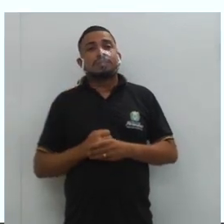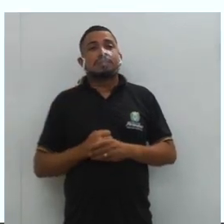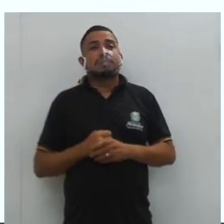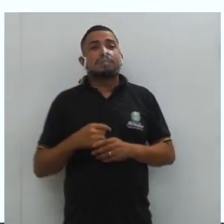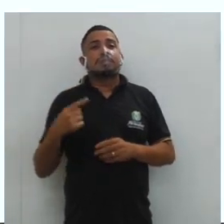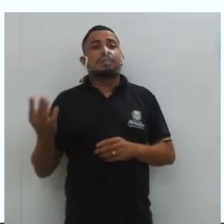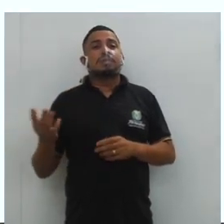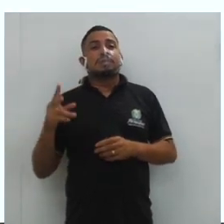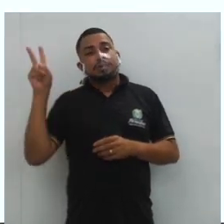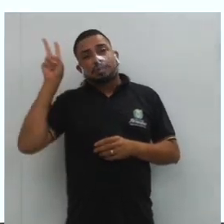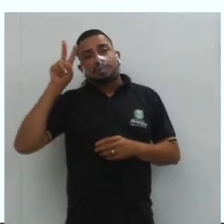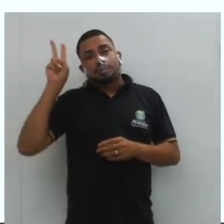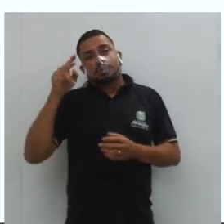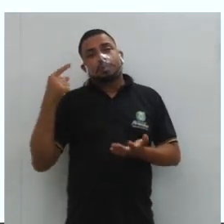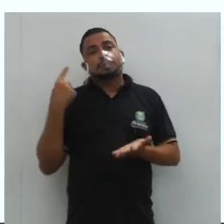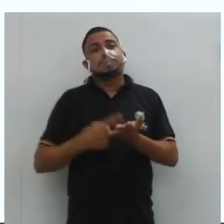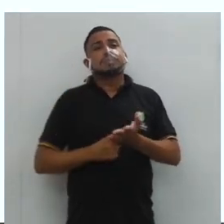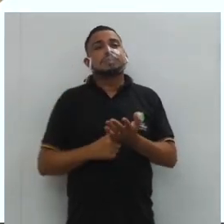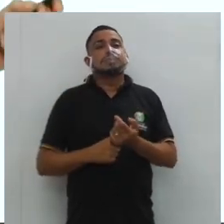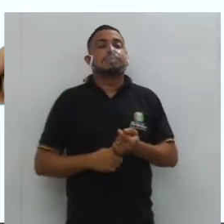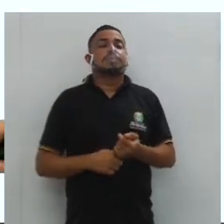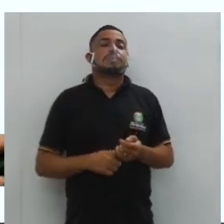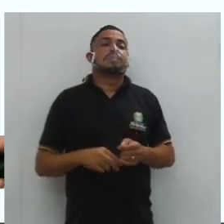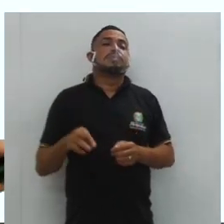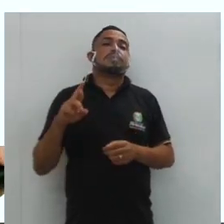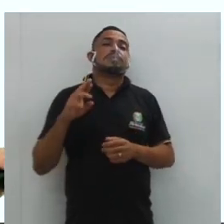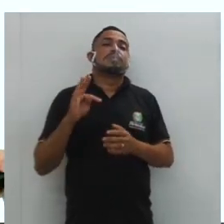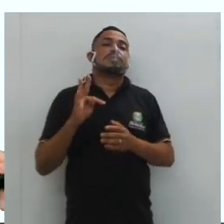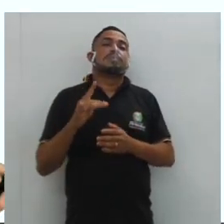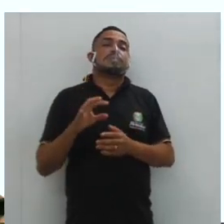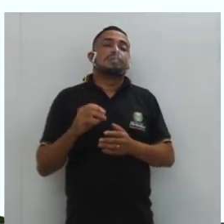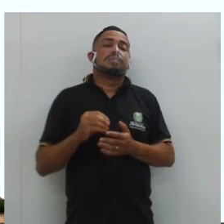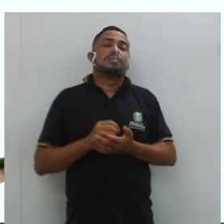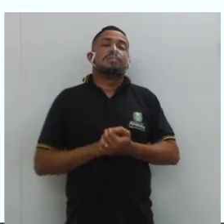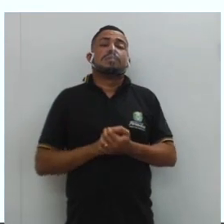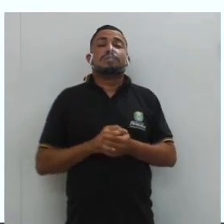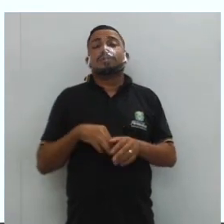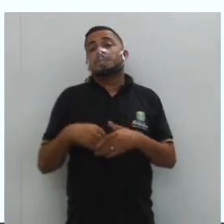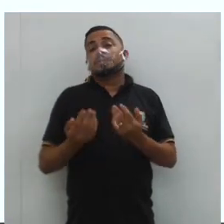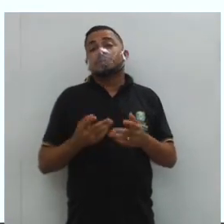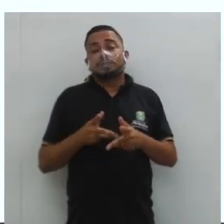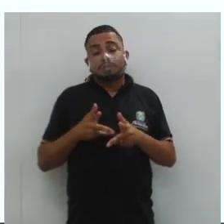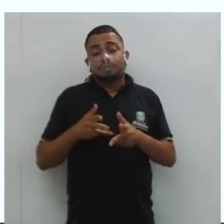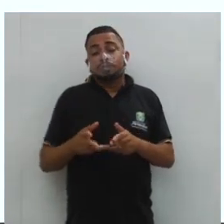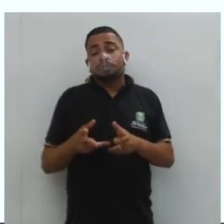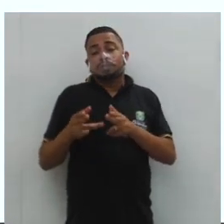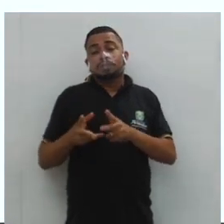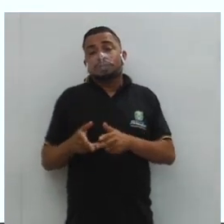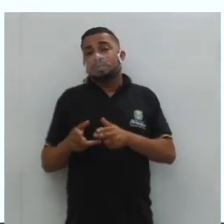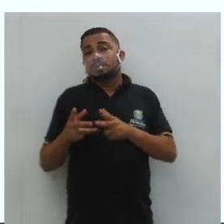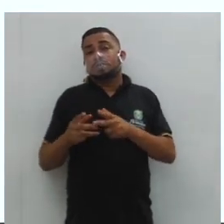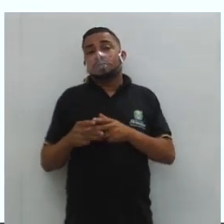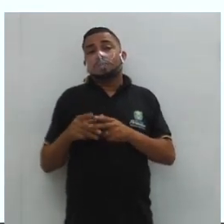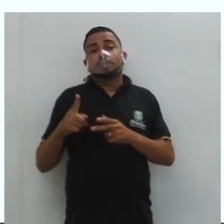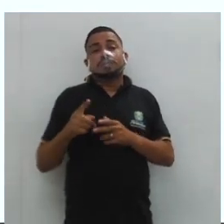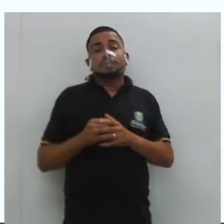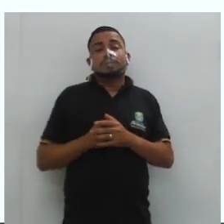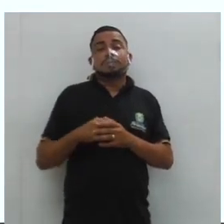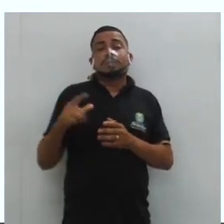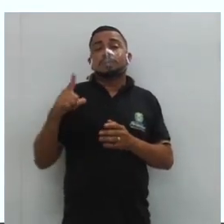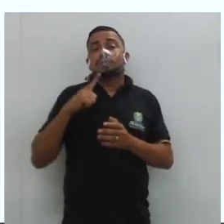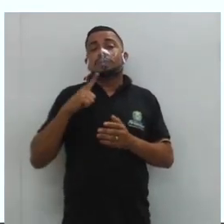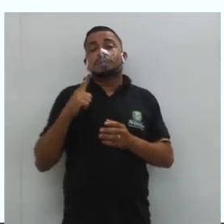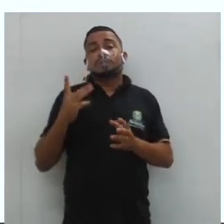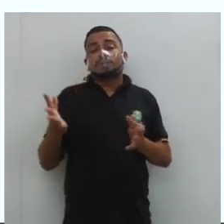isso. Então, assim, por mais que a história já tivesse sido definida pelo roteiro, né, então, assim, era na edição, né, no momento da edição,